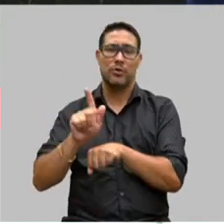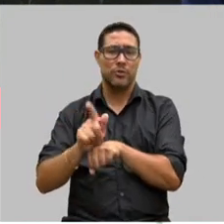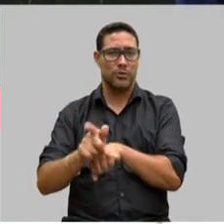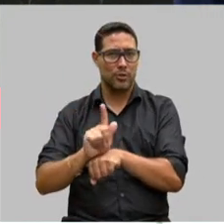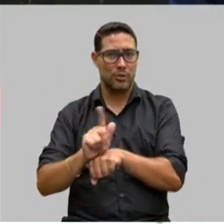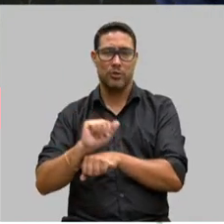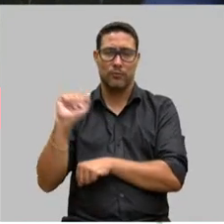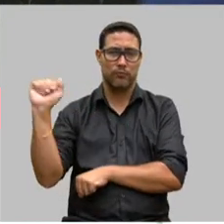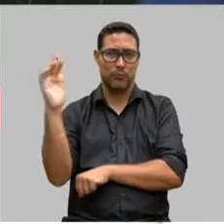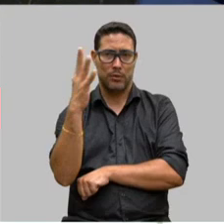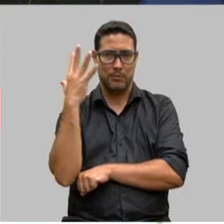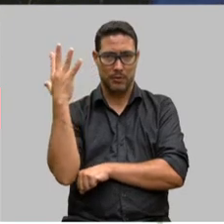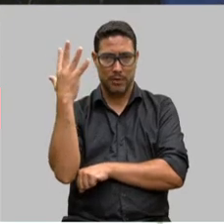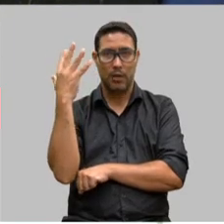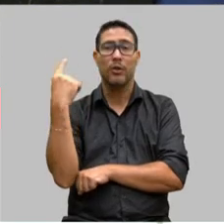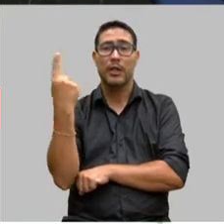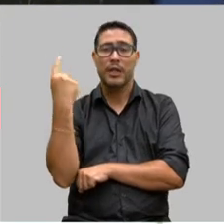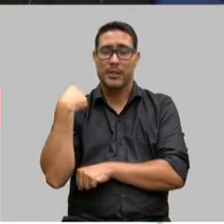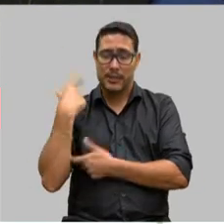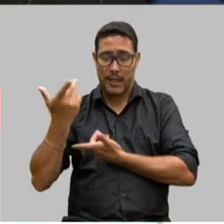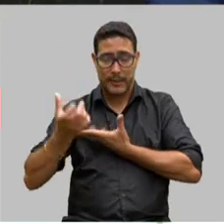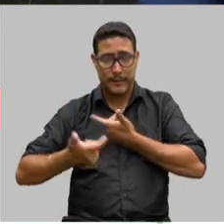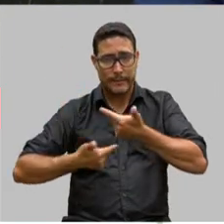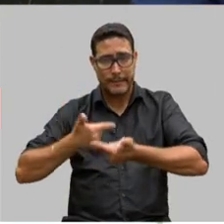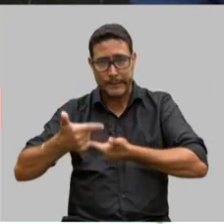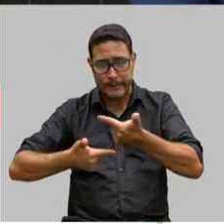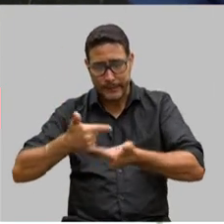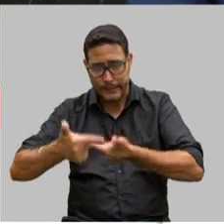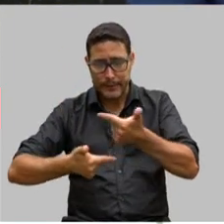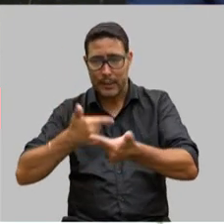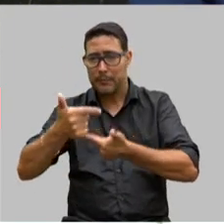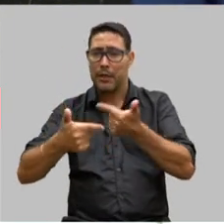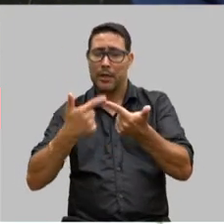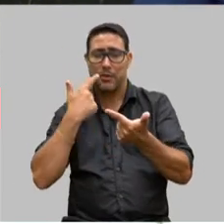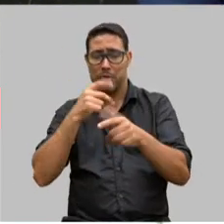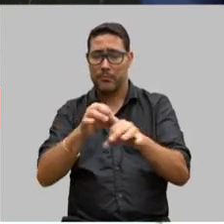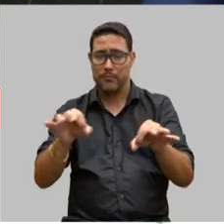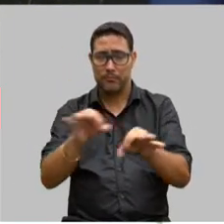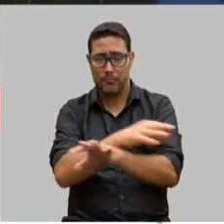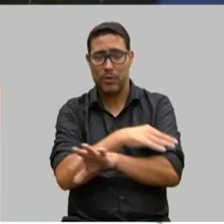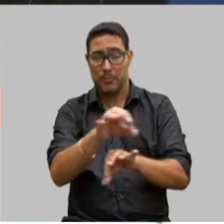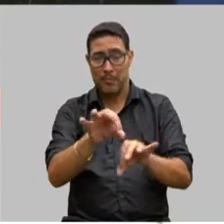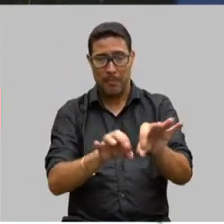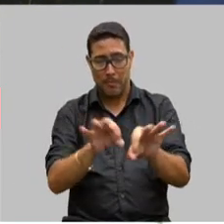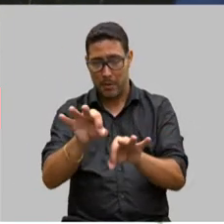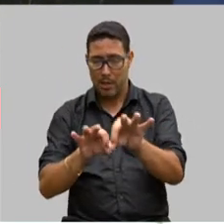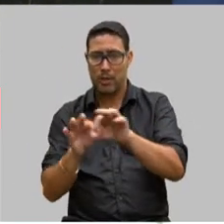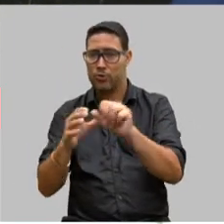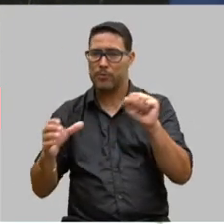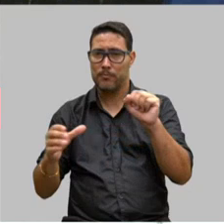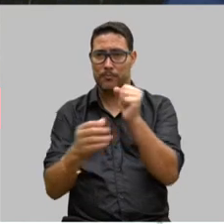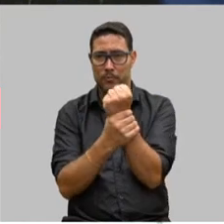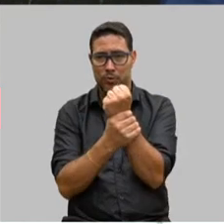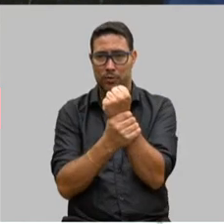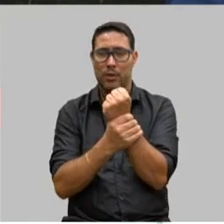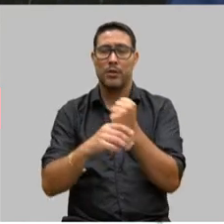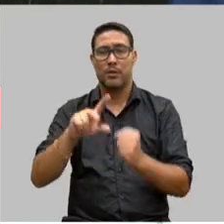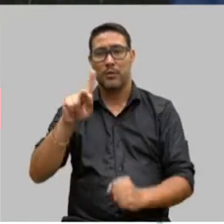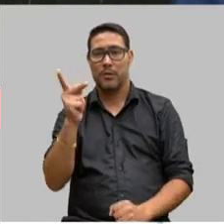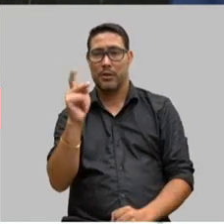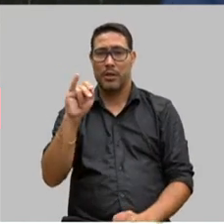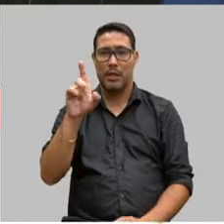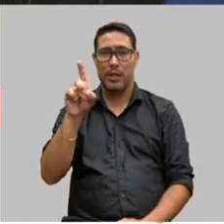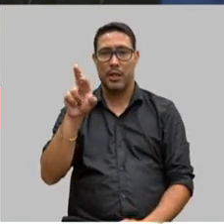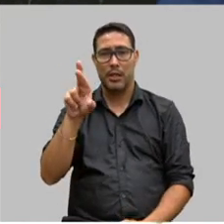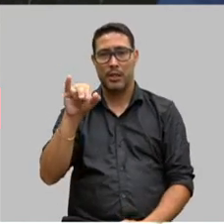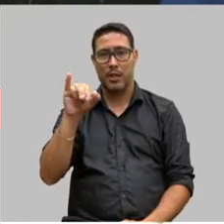presidente, estamos trabalhando, finalizando esse ano, o nosso plano de segurança hídrica para o Estado de Minas Gerais. Definimos as